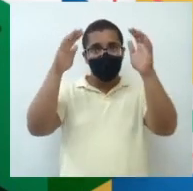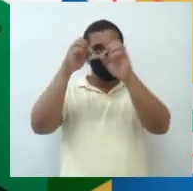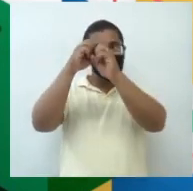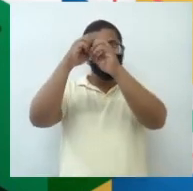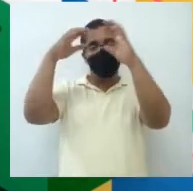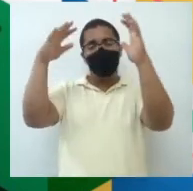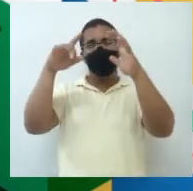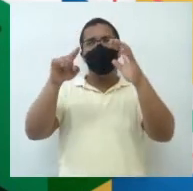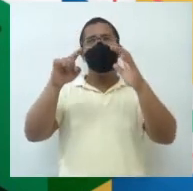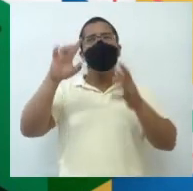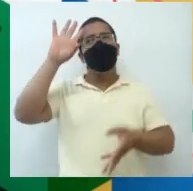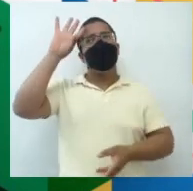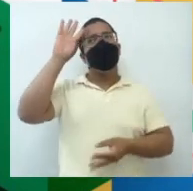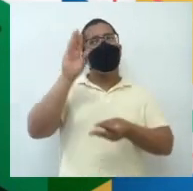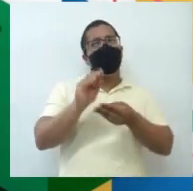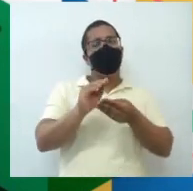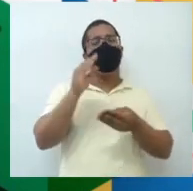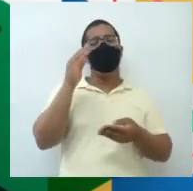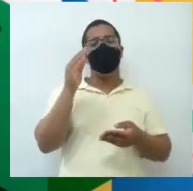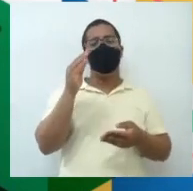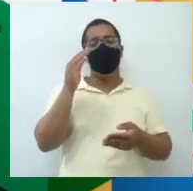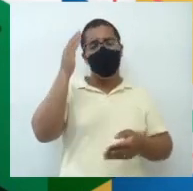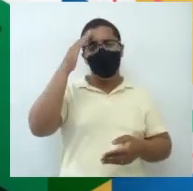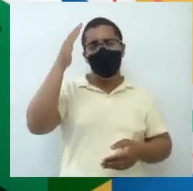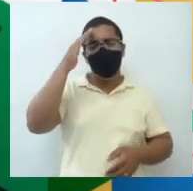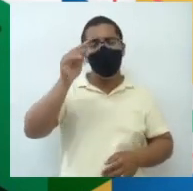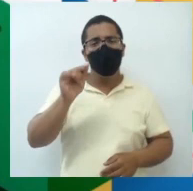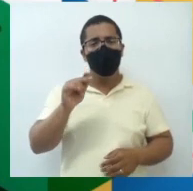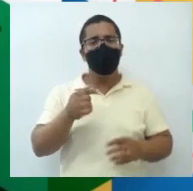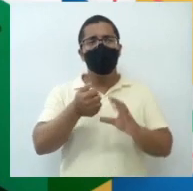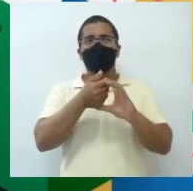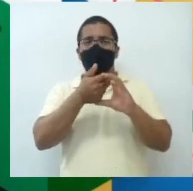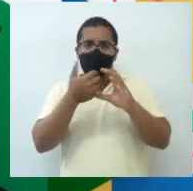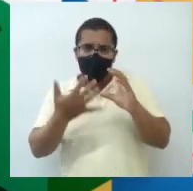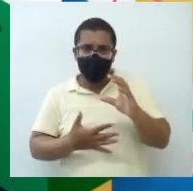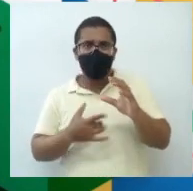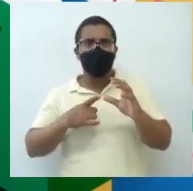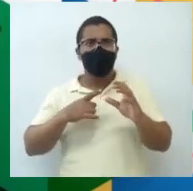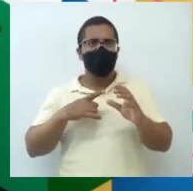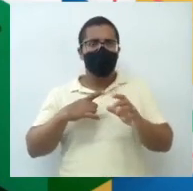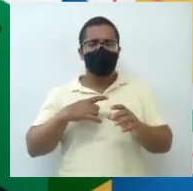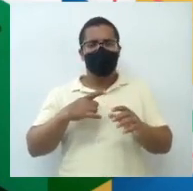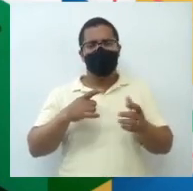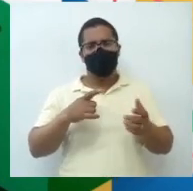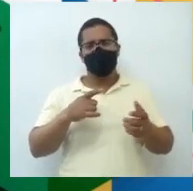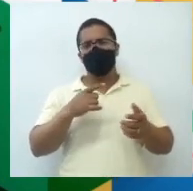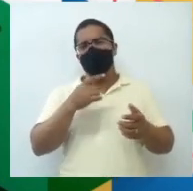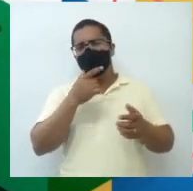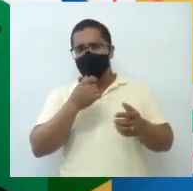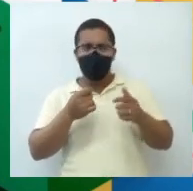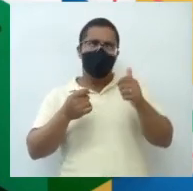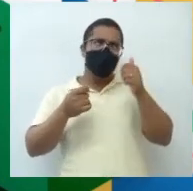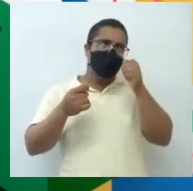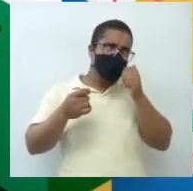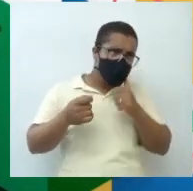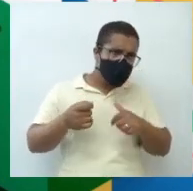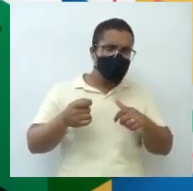eles consideravam que os fatores sejam eles sexuais raciais